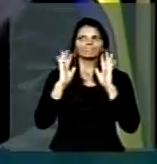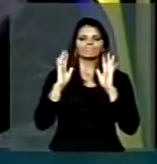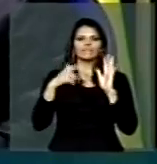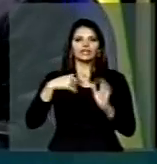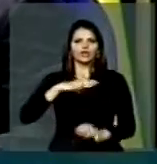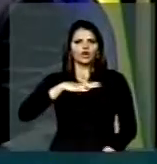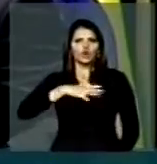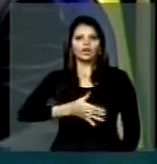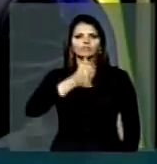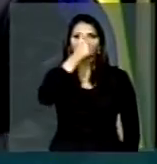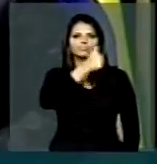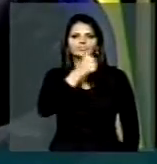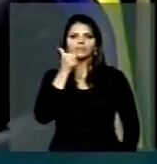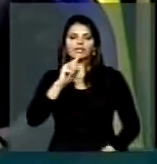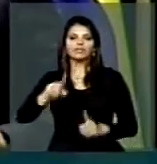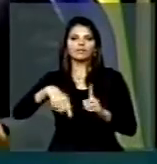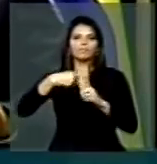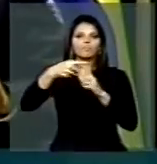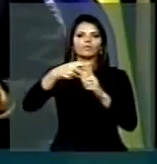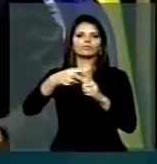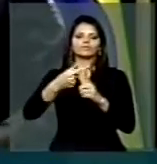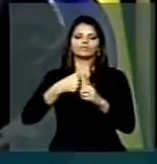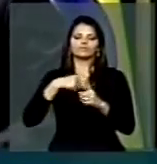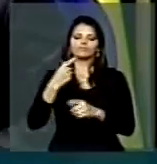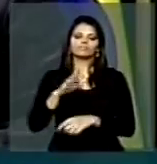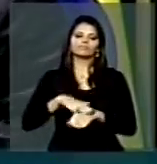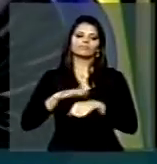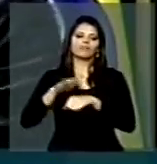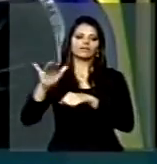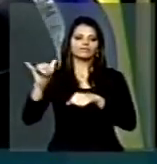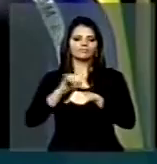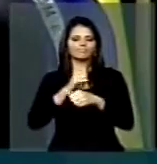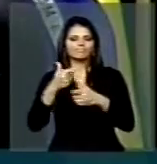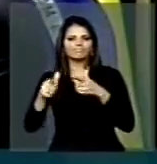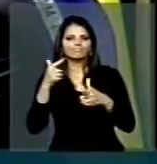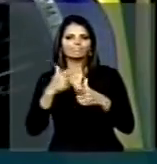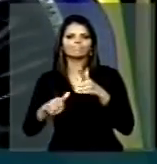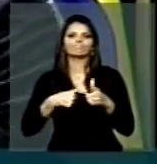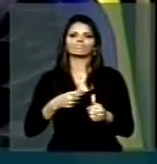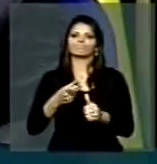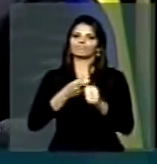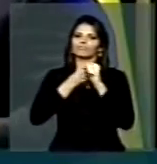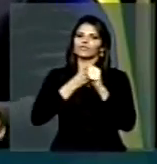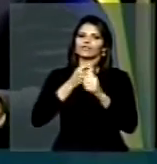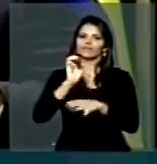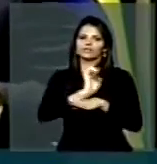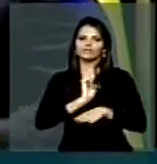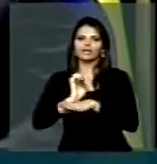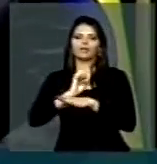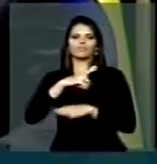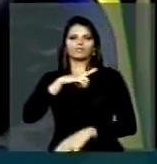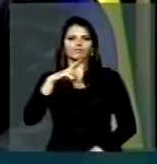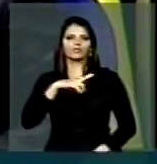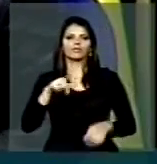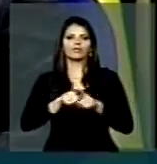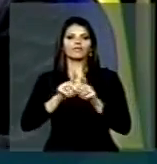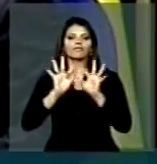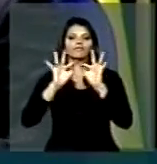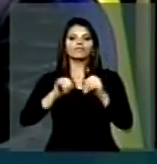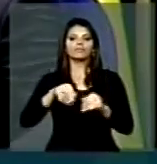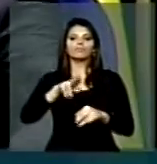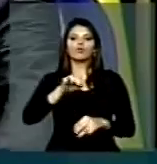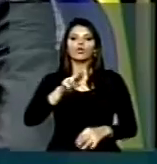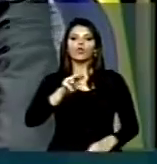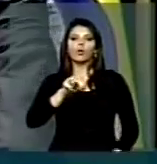seguida outros desafios: a reestruturação da dívida dos estados, as privatizações, o fim dos monopólios estatais e a abertura